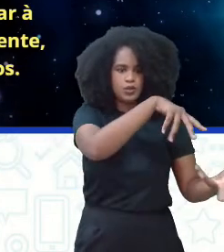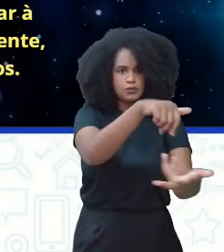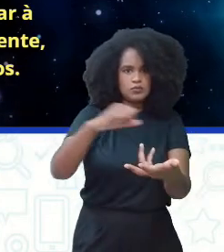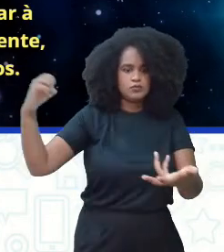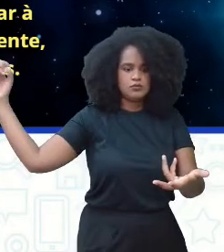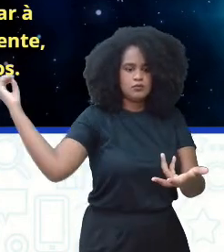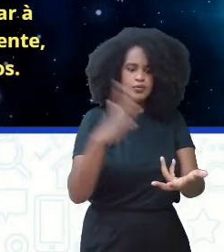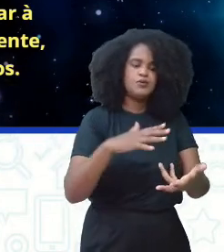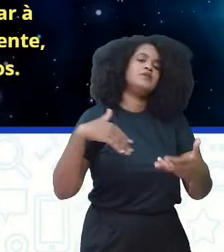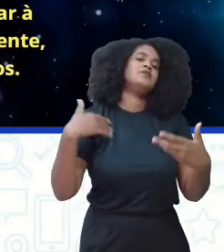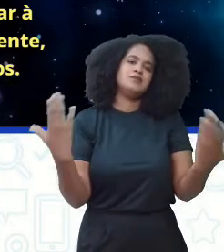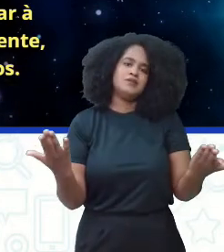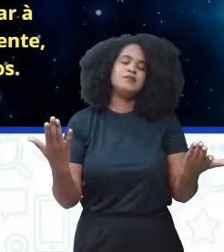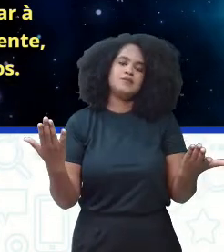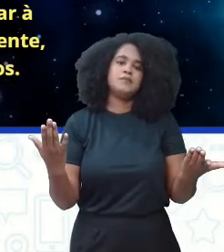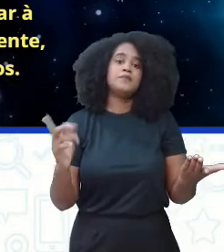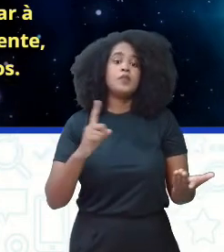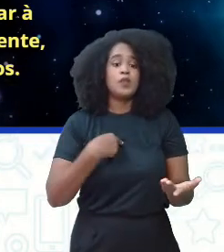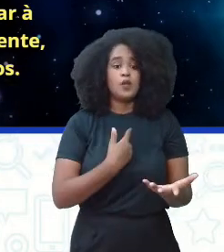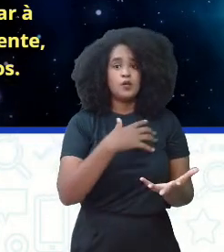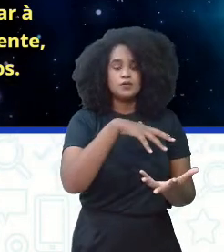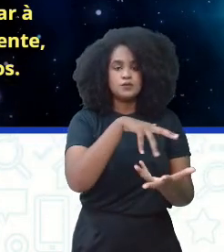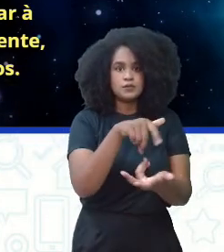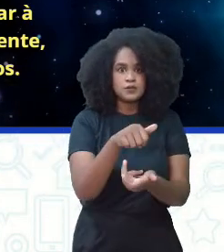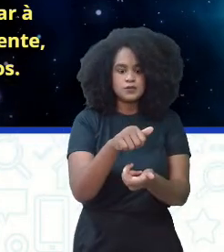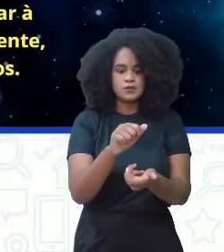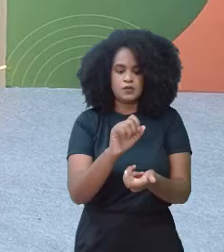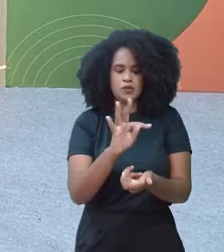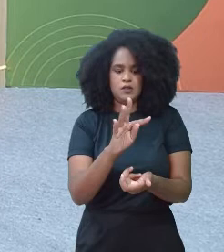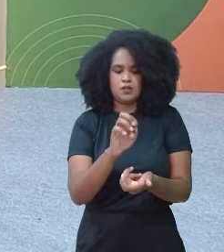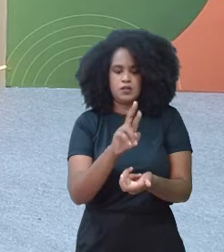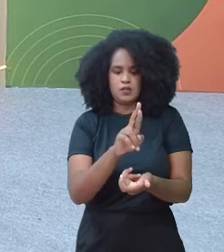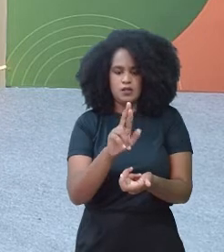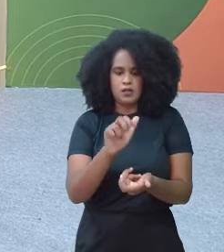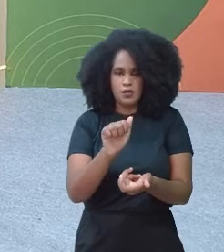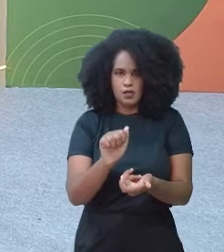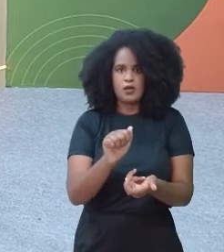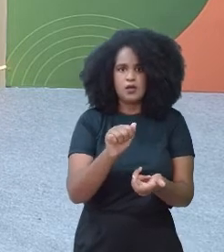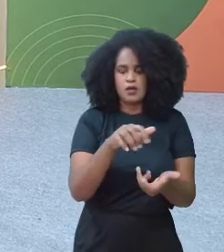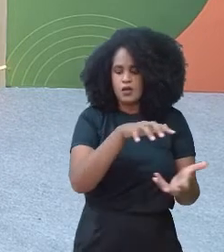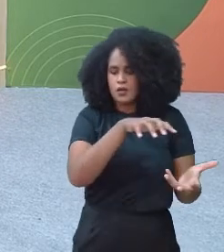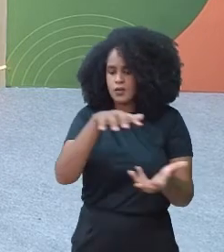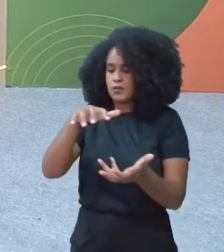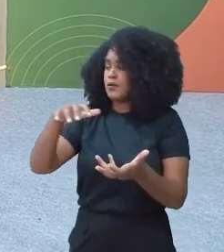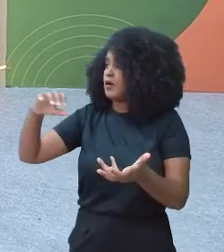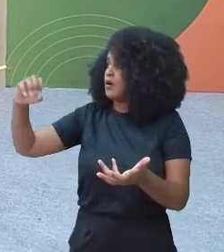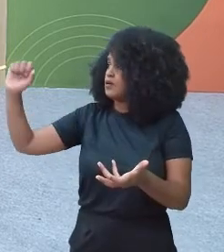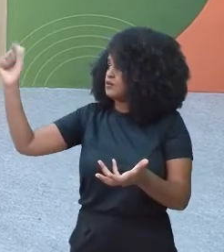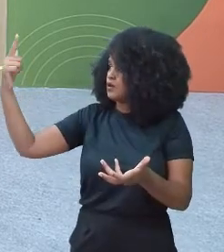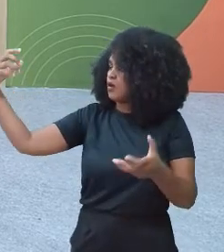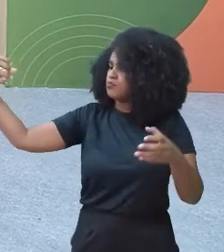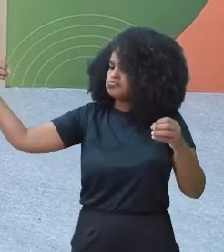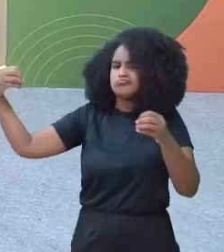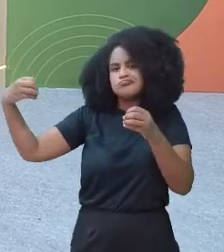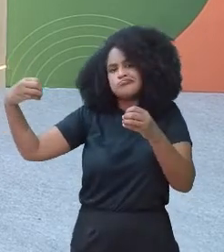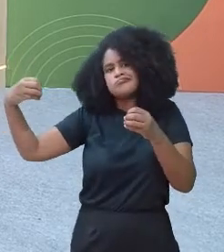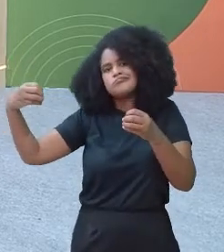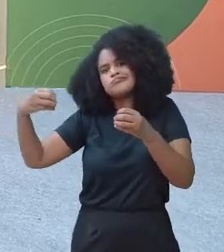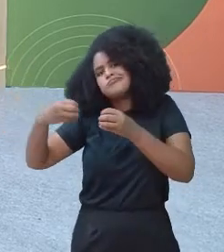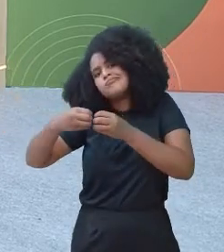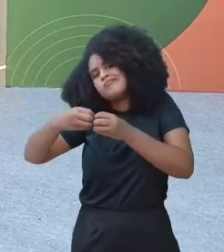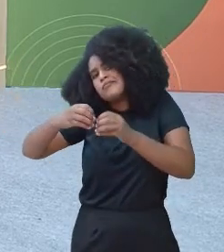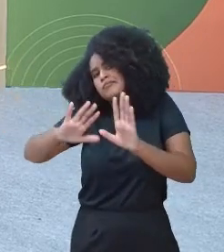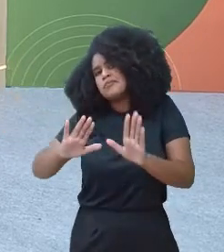relativamente próximo da Terra, né? Perdão, está relativamente próximo do Sol. Então, quando a gente percebe essa relação,